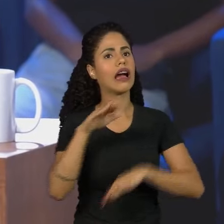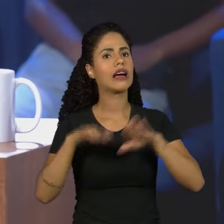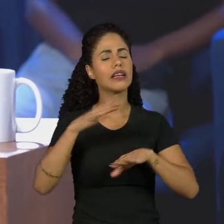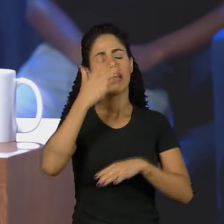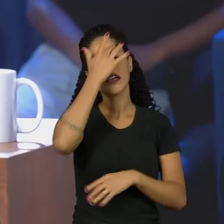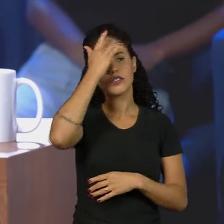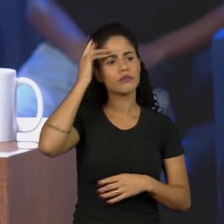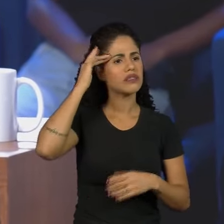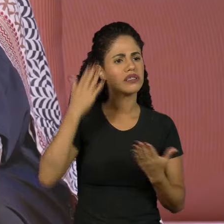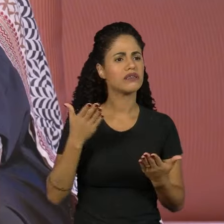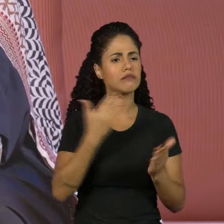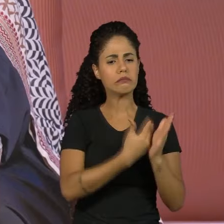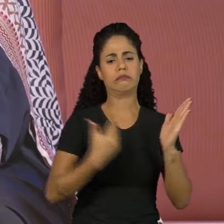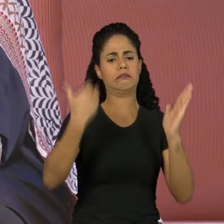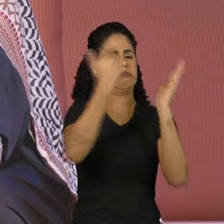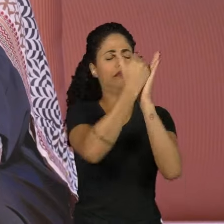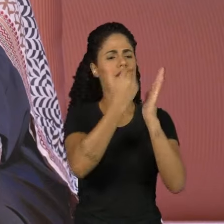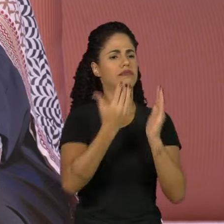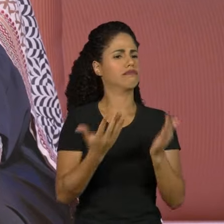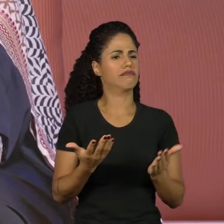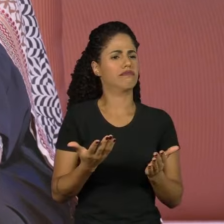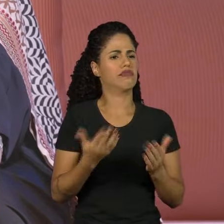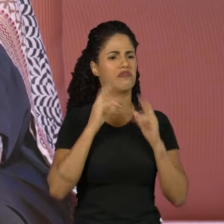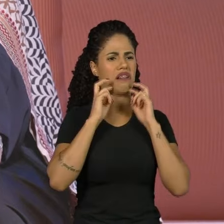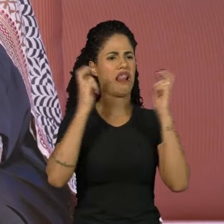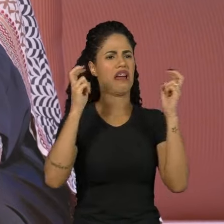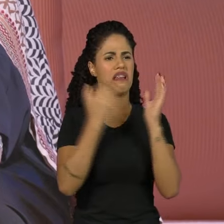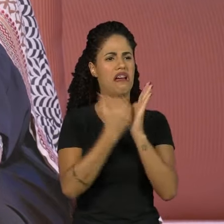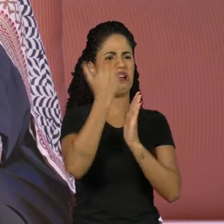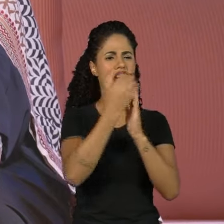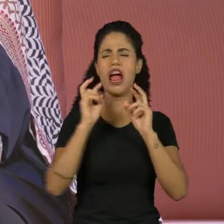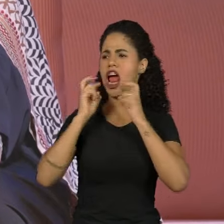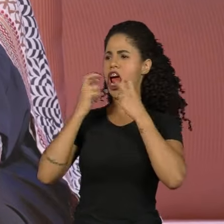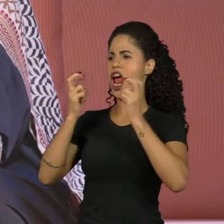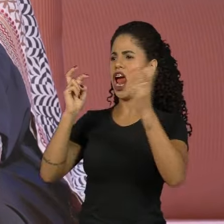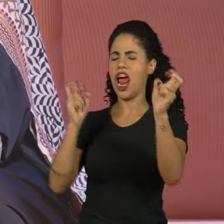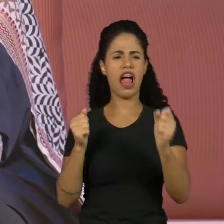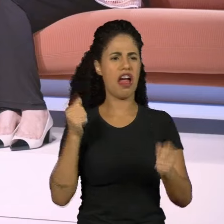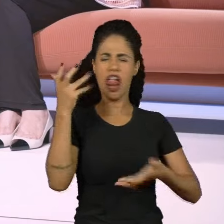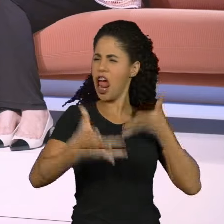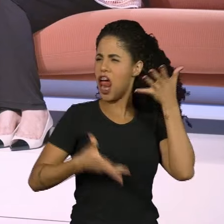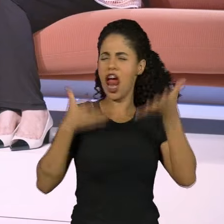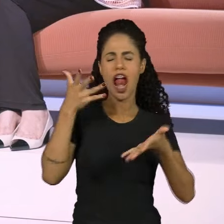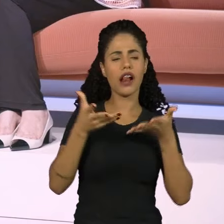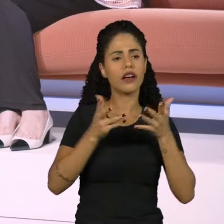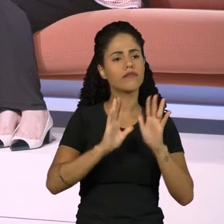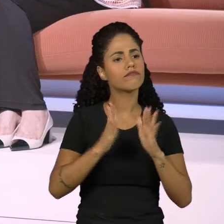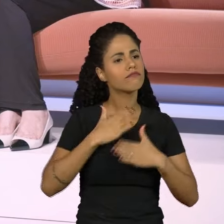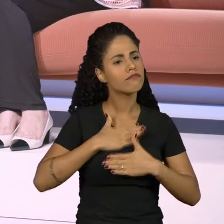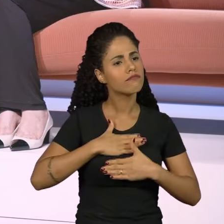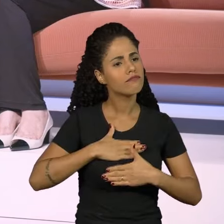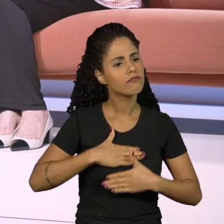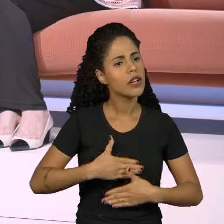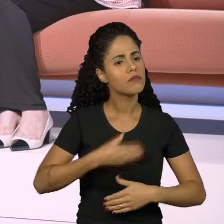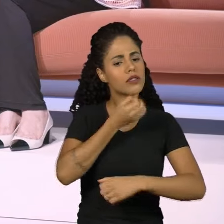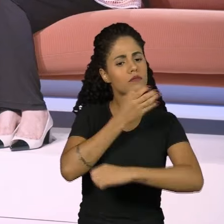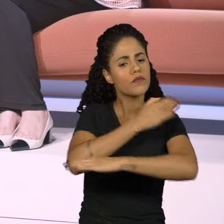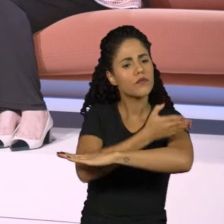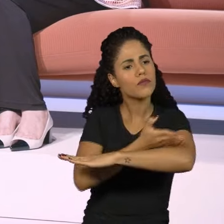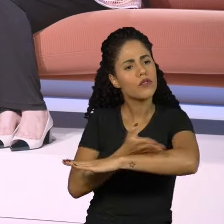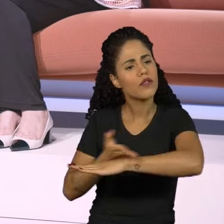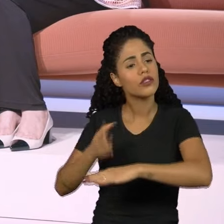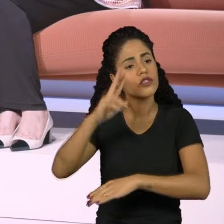pouco exageradas demais, falando alto demais, deselegante demais. Eu acho que é tão legal a gente poder entrar na casa das pessoas